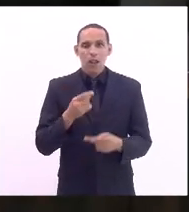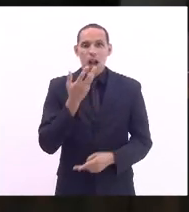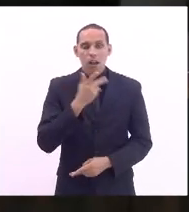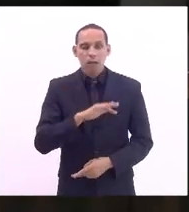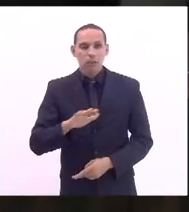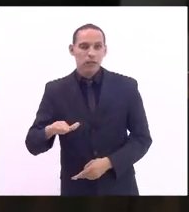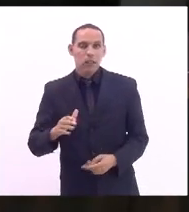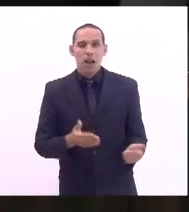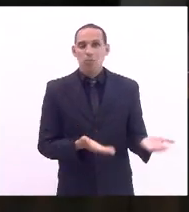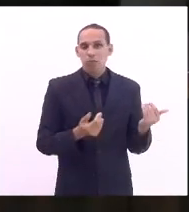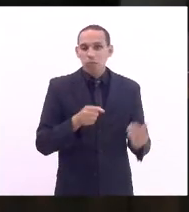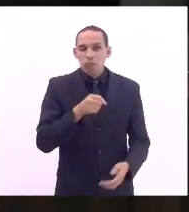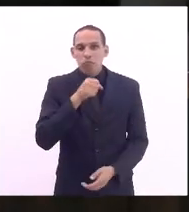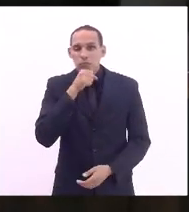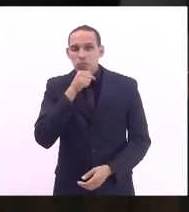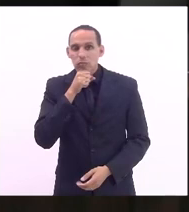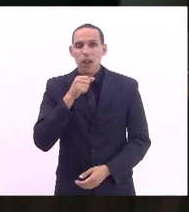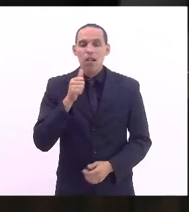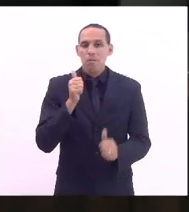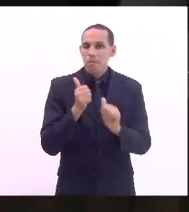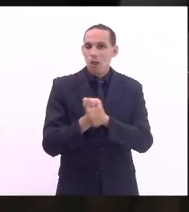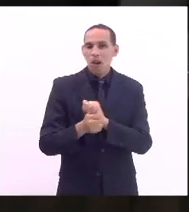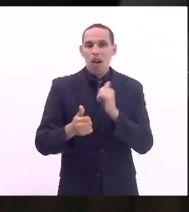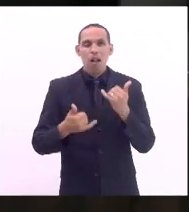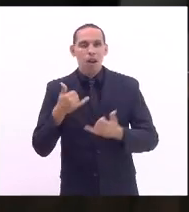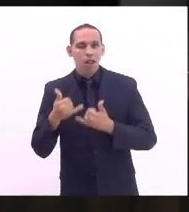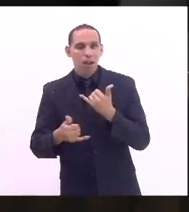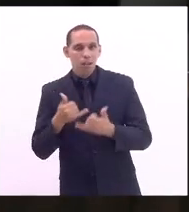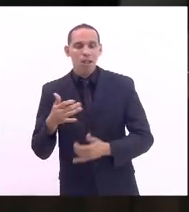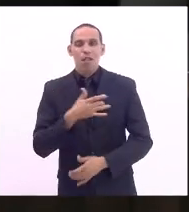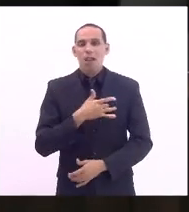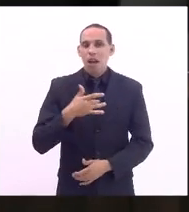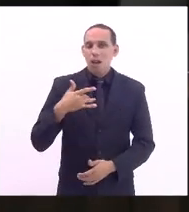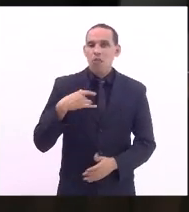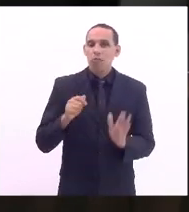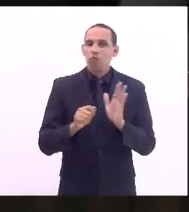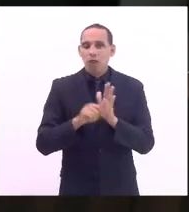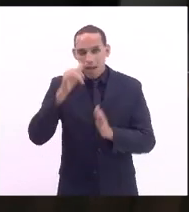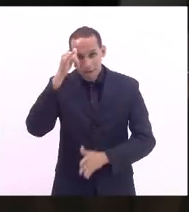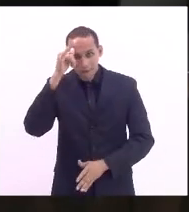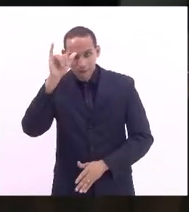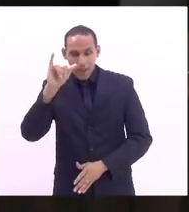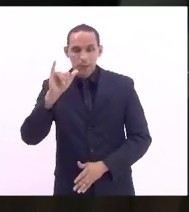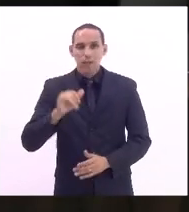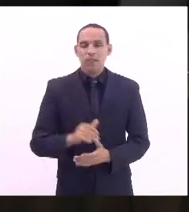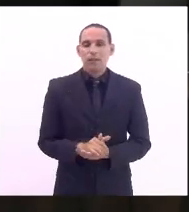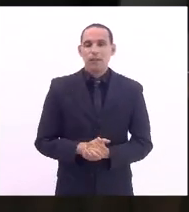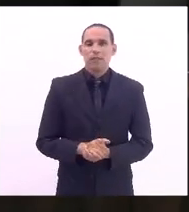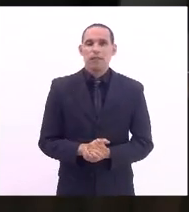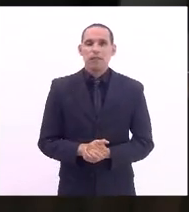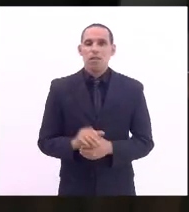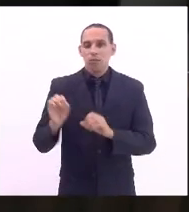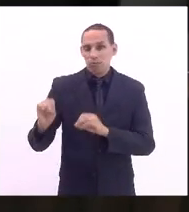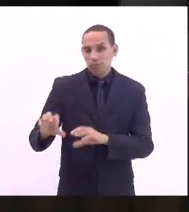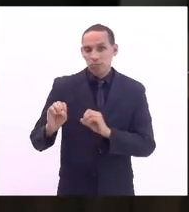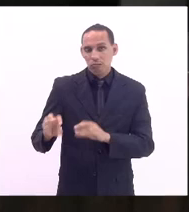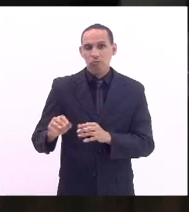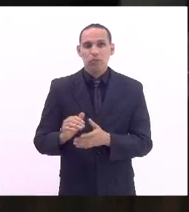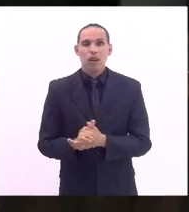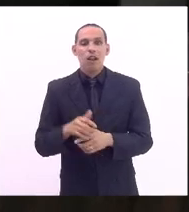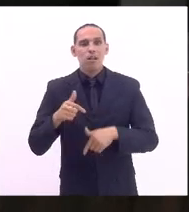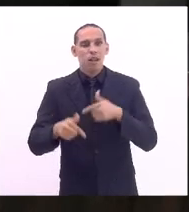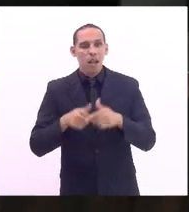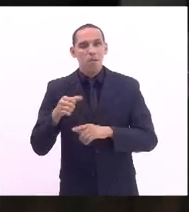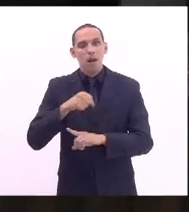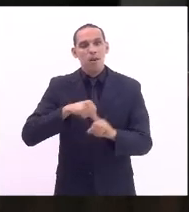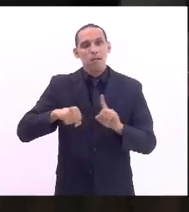e do Idoso, de Esporte e Lazer, de Saúde, de Prevenção, Uso de Drogas, Dependente de Química em Geral, de Educação, de Trabalho, Legislação